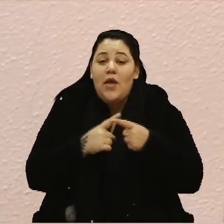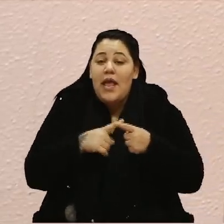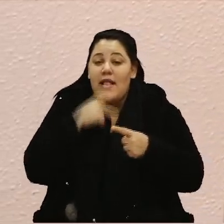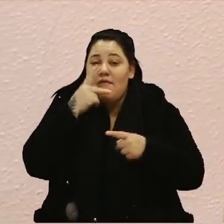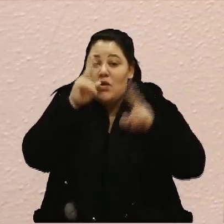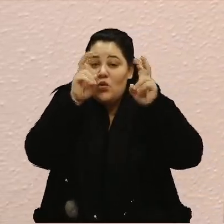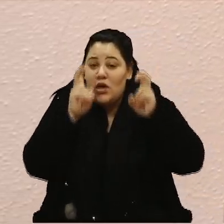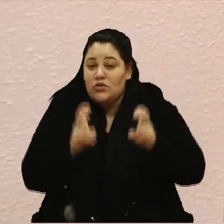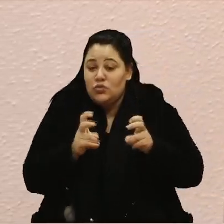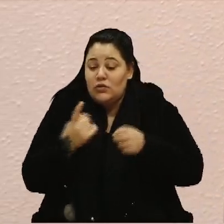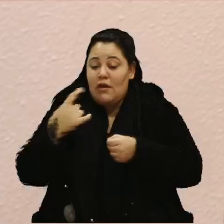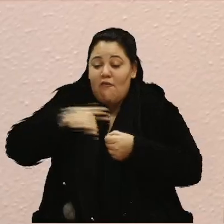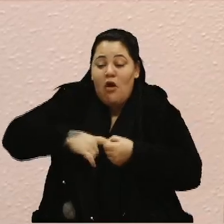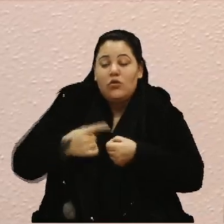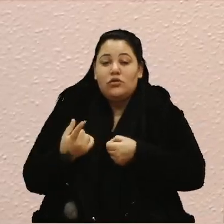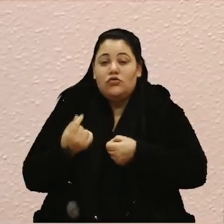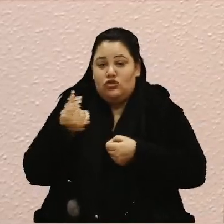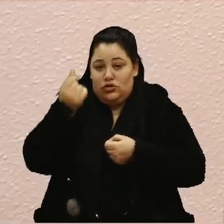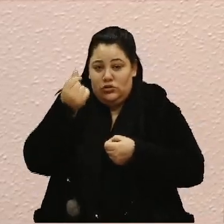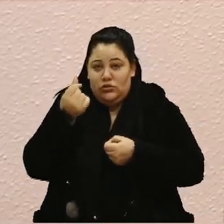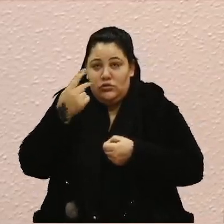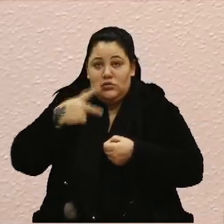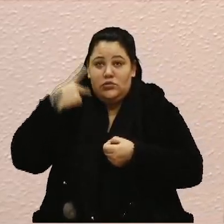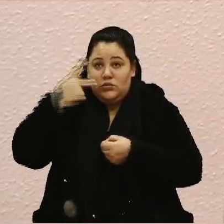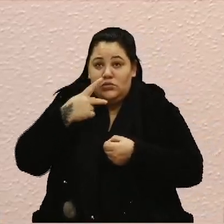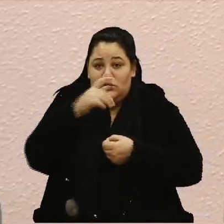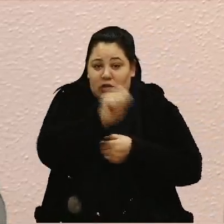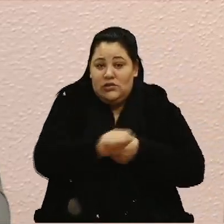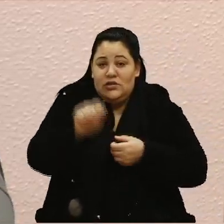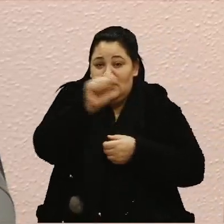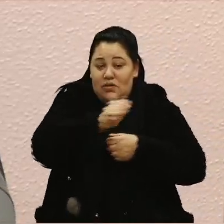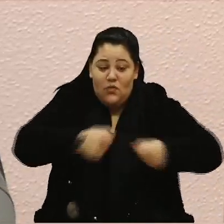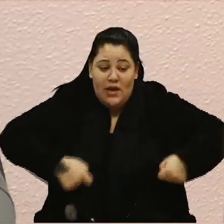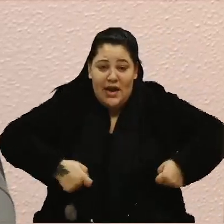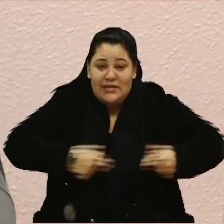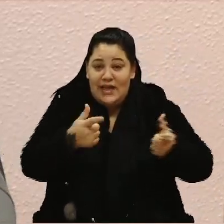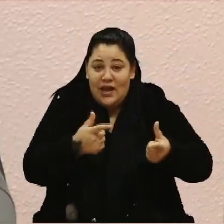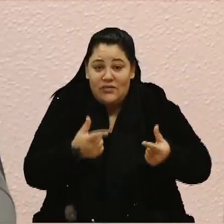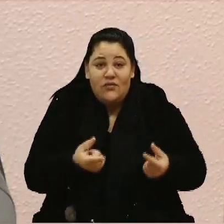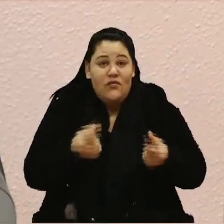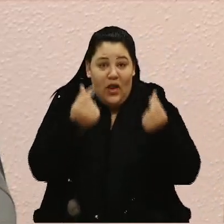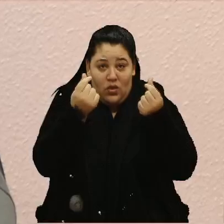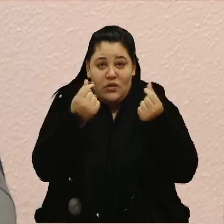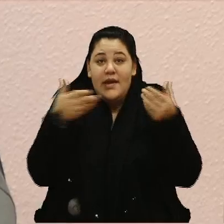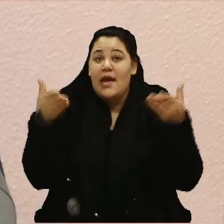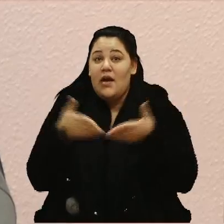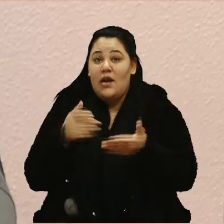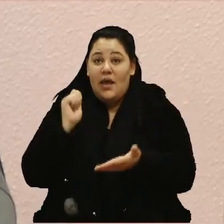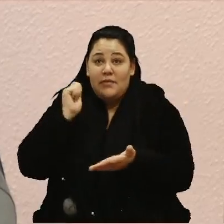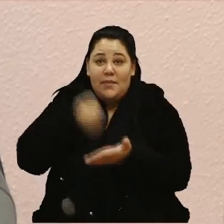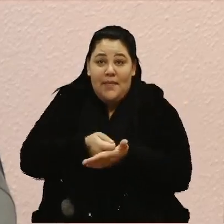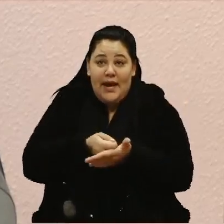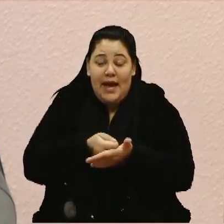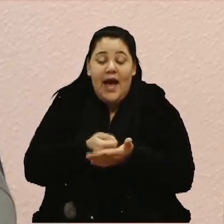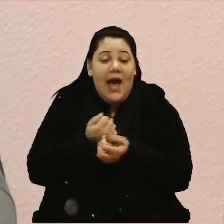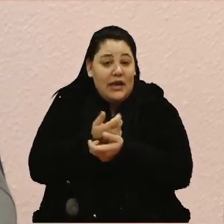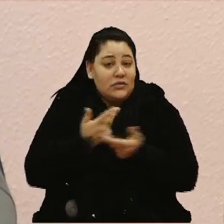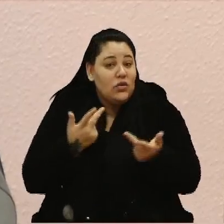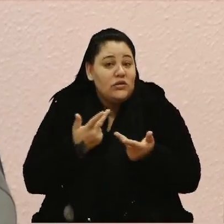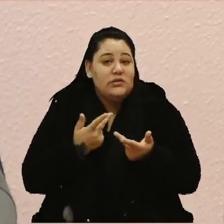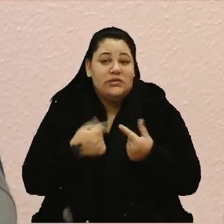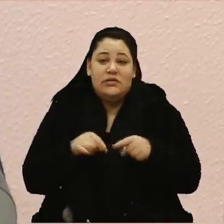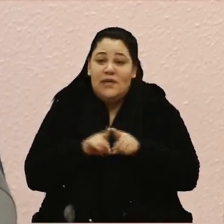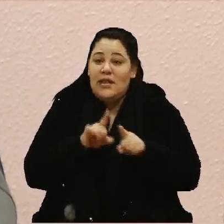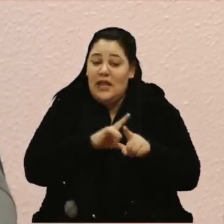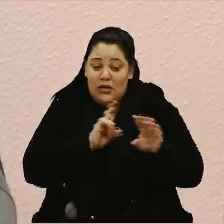e vários vereadores falaram sobre isso aqui, que as associações gastaram esse valor. E agora elas precisam pagar os gastos delas. Para que